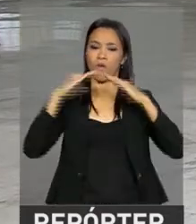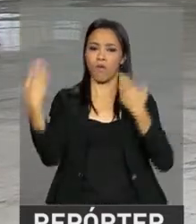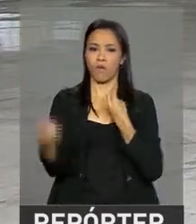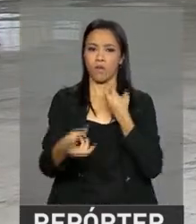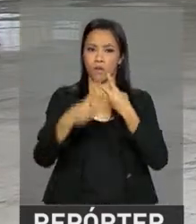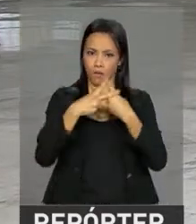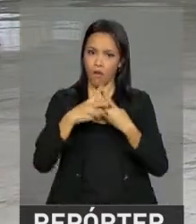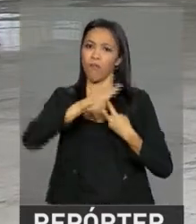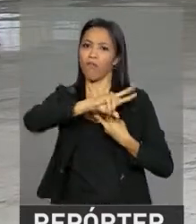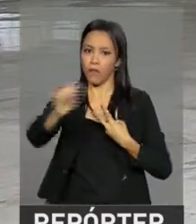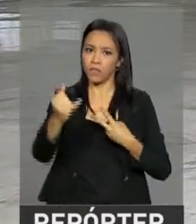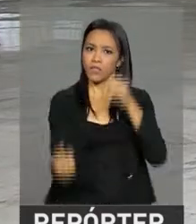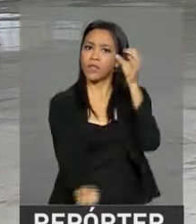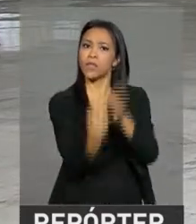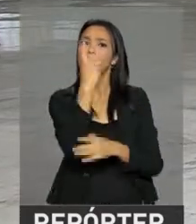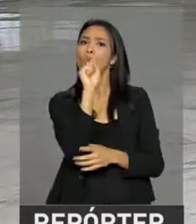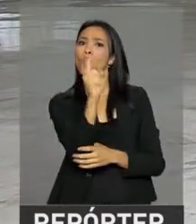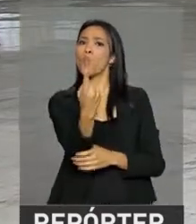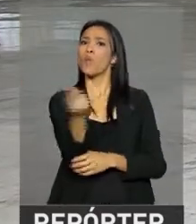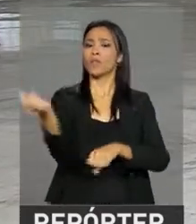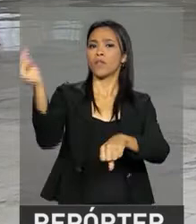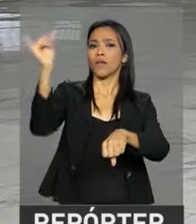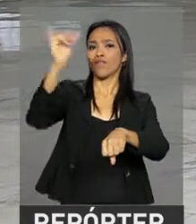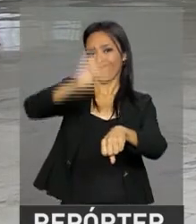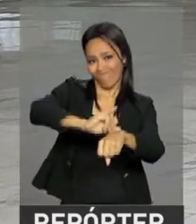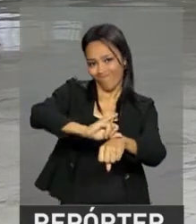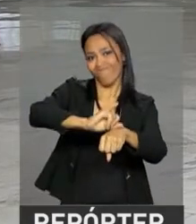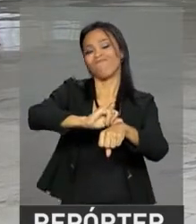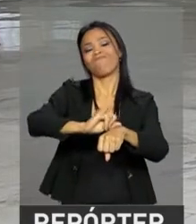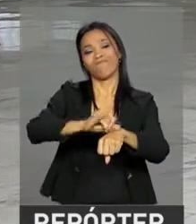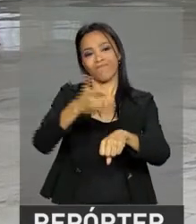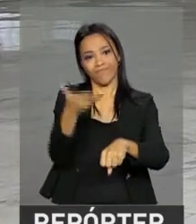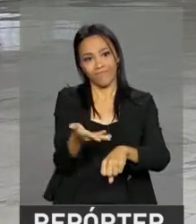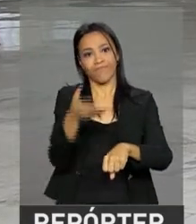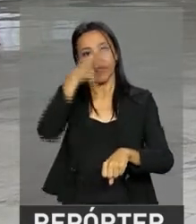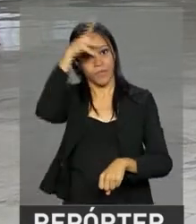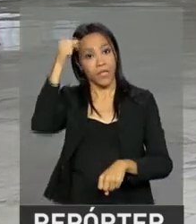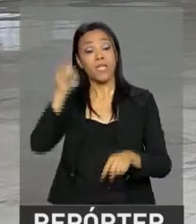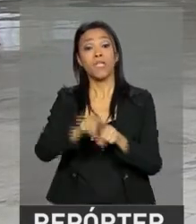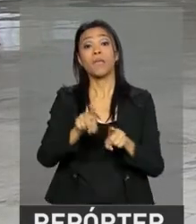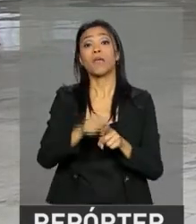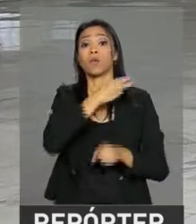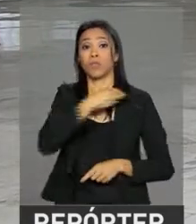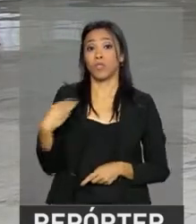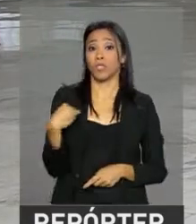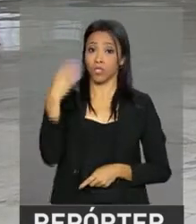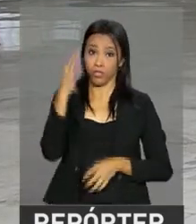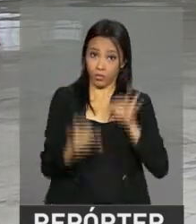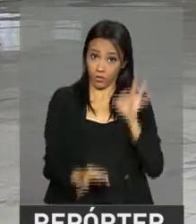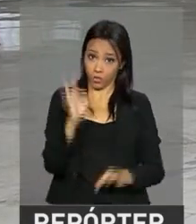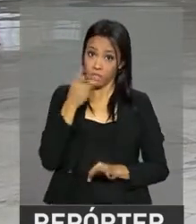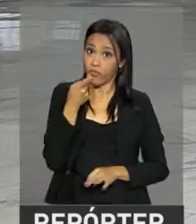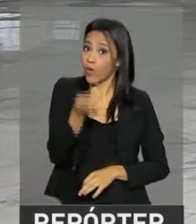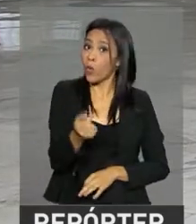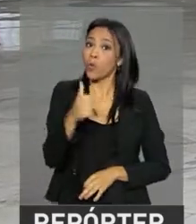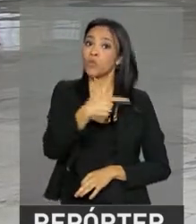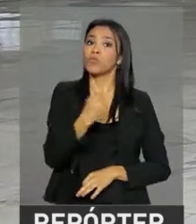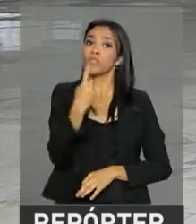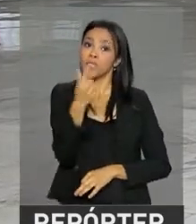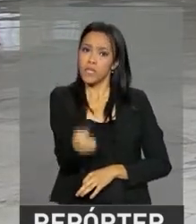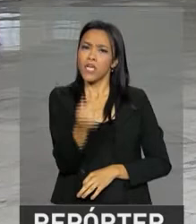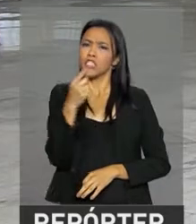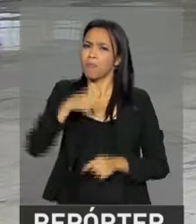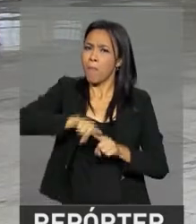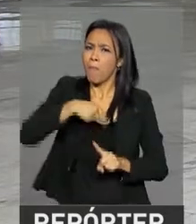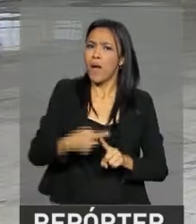serão implementadas, uma na cidade de Manaus. O ministro da Justiça, Alexandre de Moraes, também anunciou que em 2017, mais 1